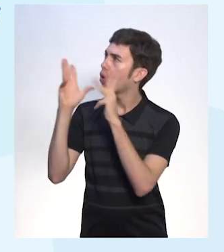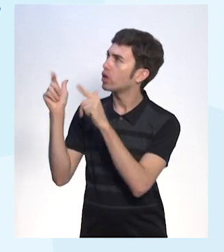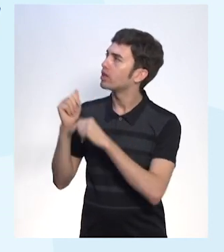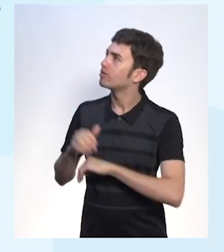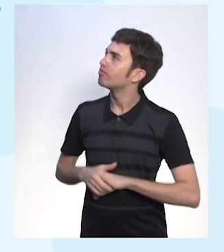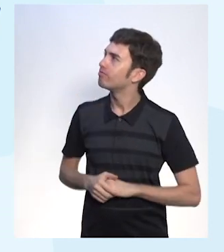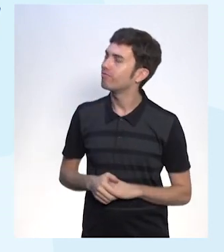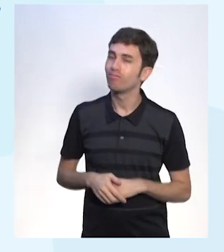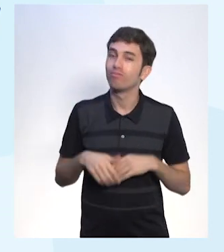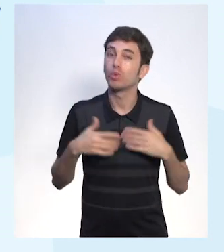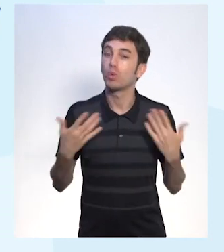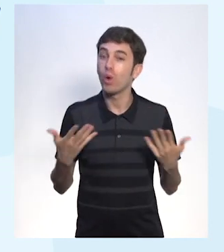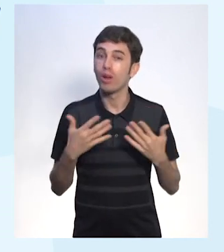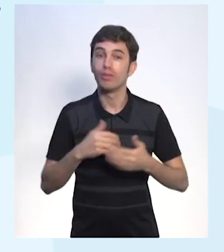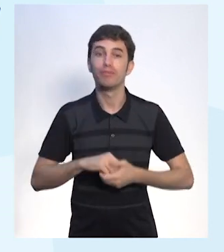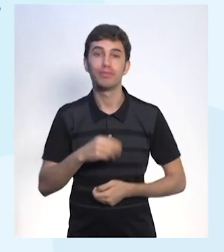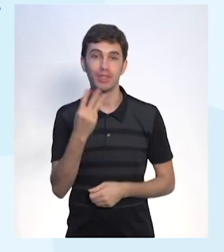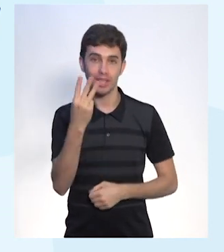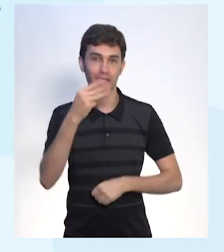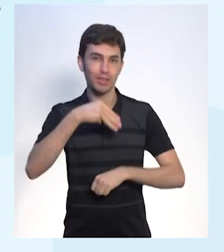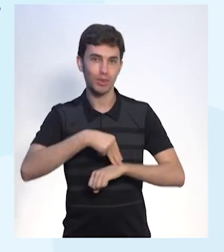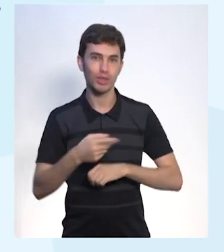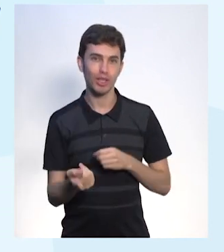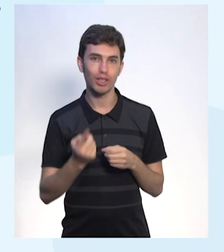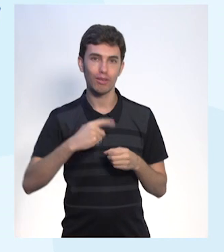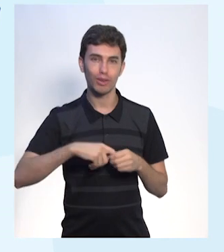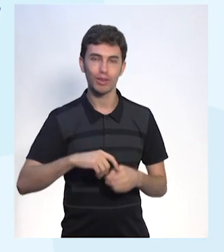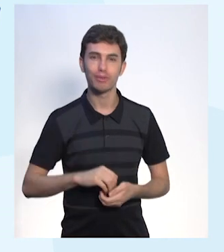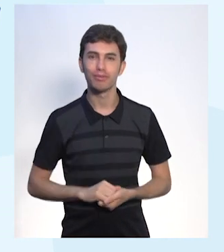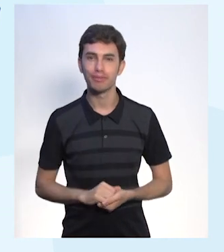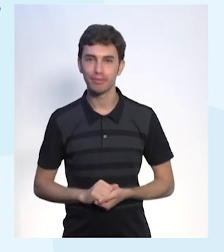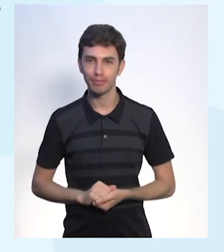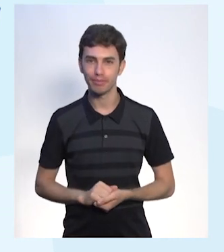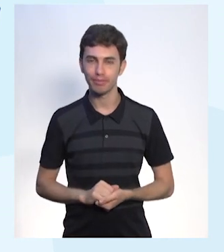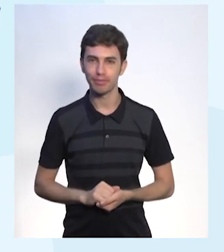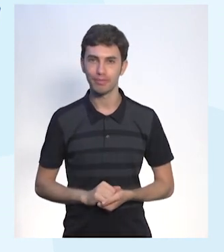a todas essas figuras. 3 minutinhos e a gente já retorna. Até já.